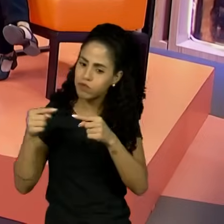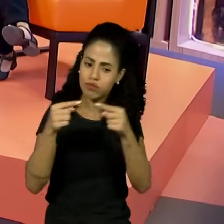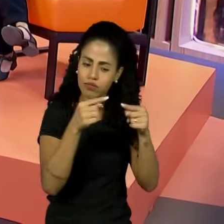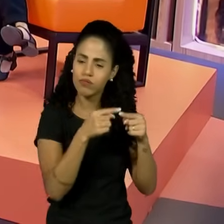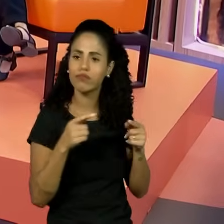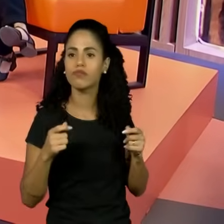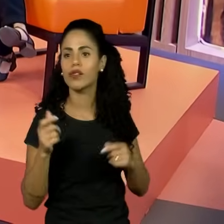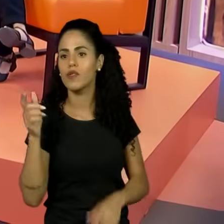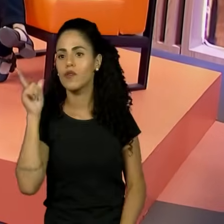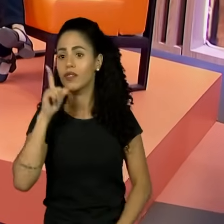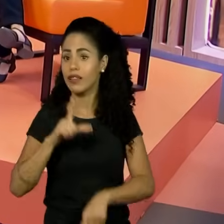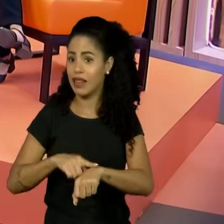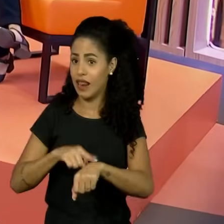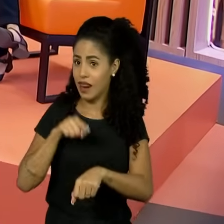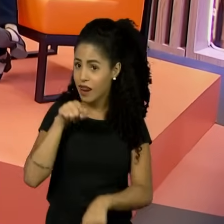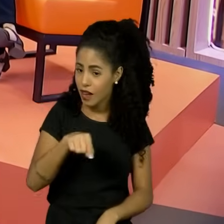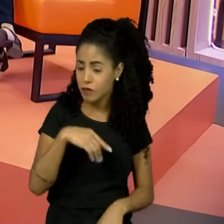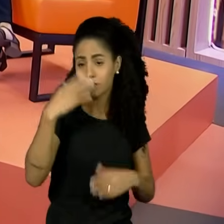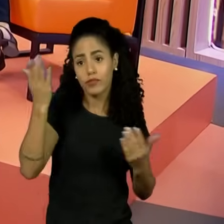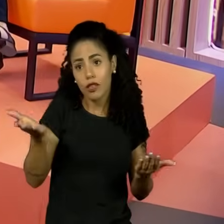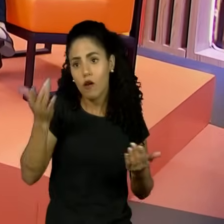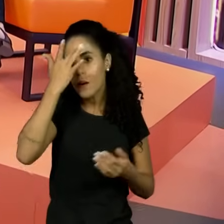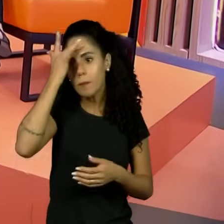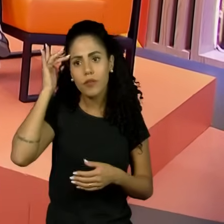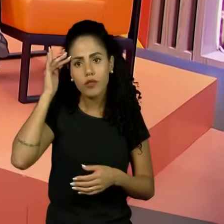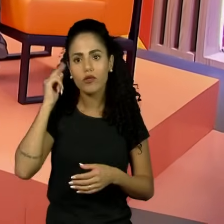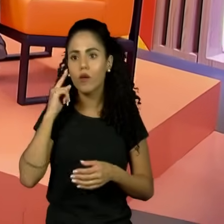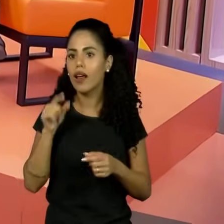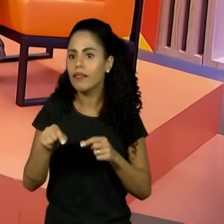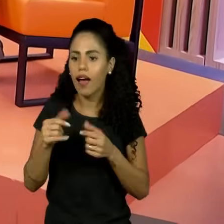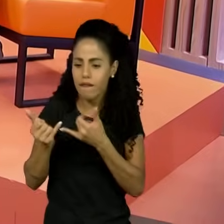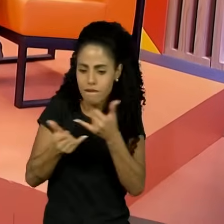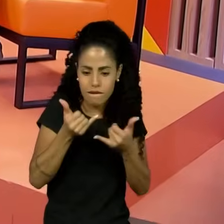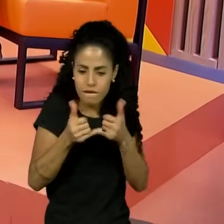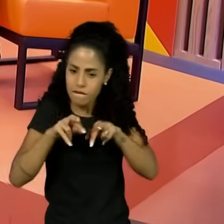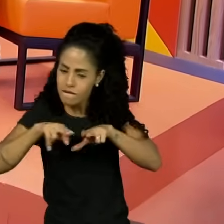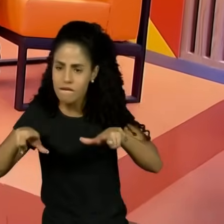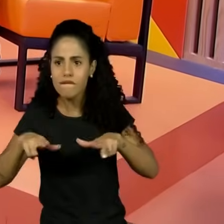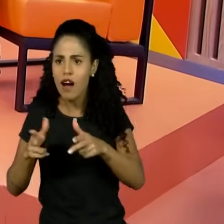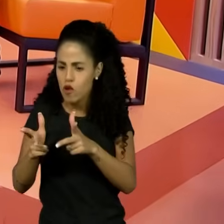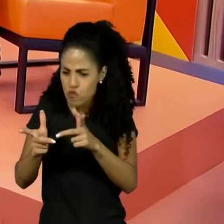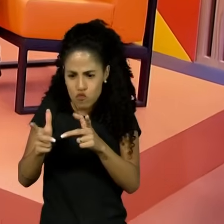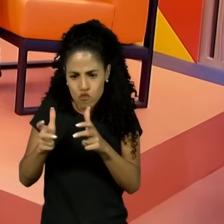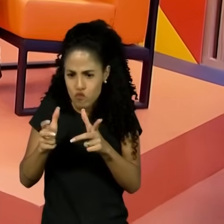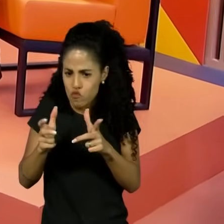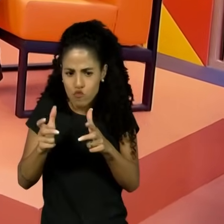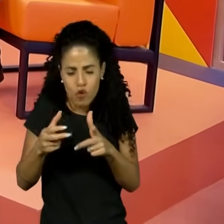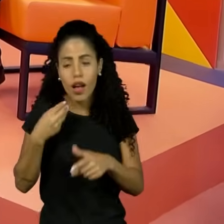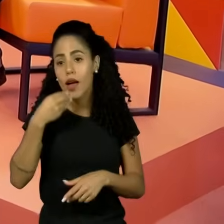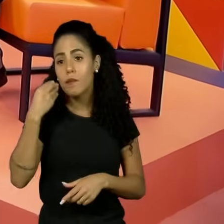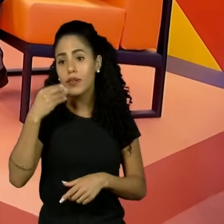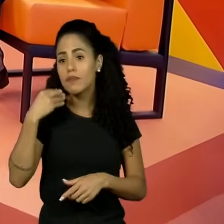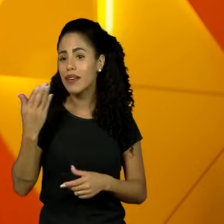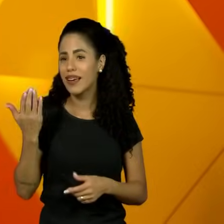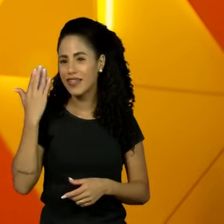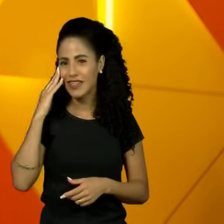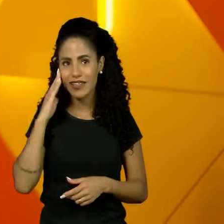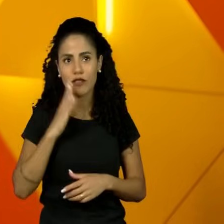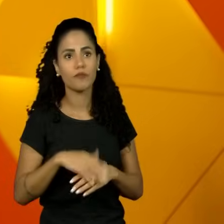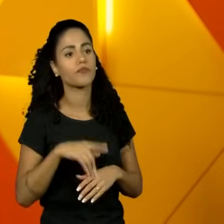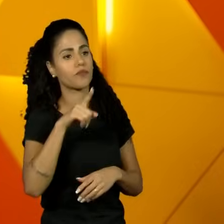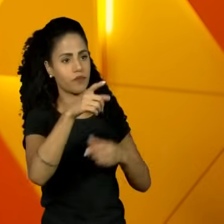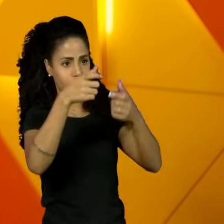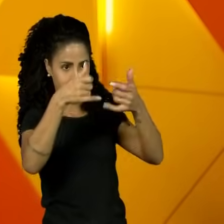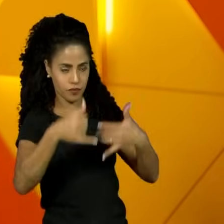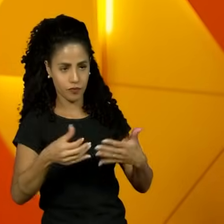faz sentido ali naquele momento. Então, quando uma pessoa joga, ela está imersa naquilo. Então, ela entra, né? Ela entra, é uma experiência estética. E você sabe que você